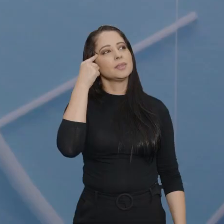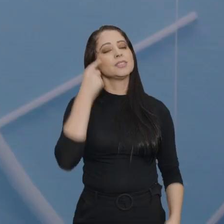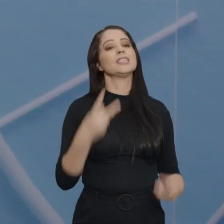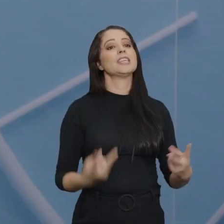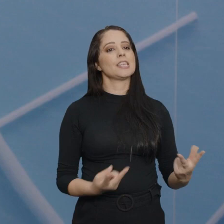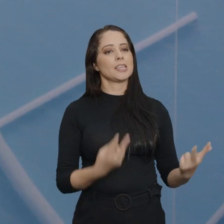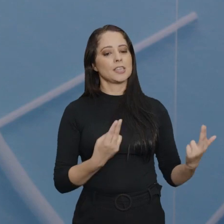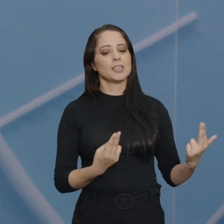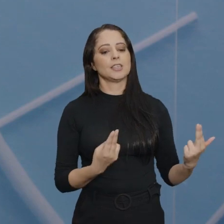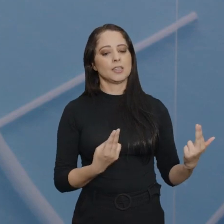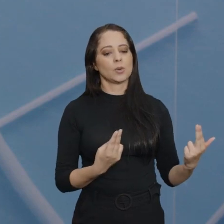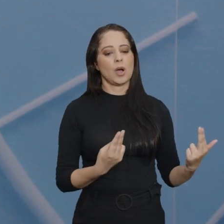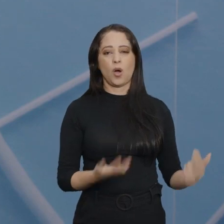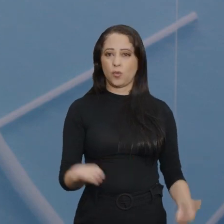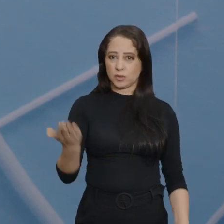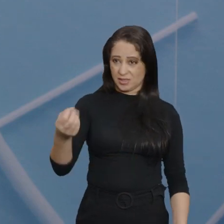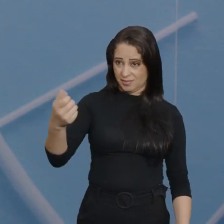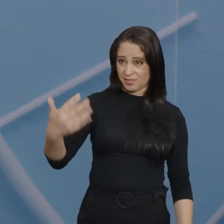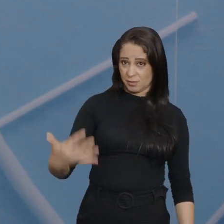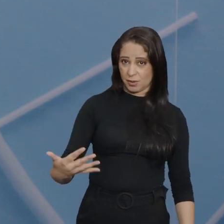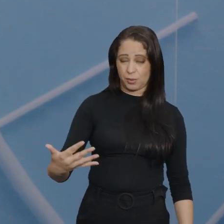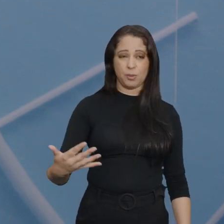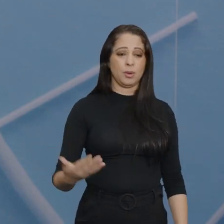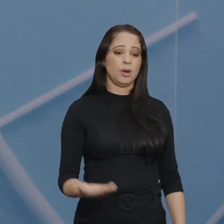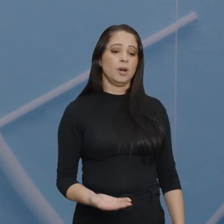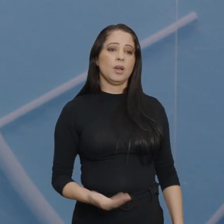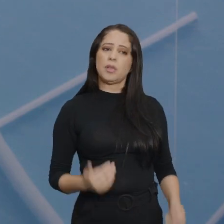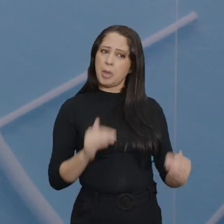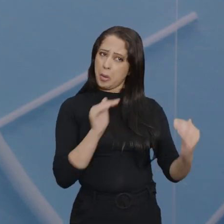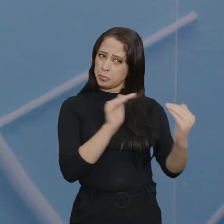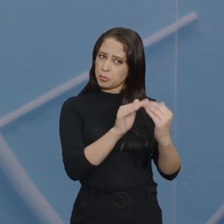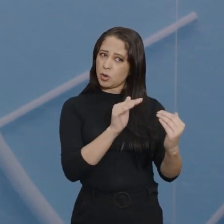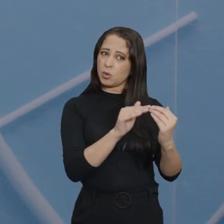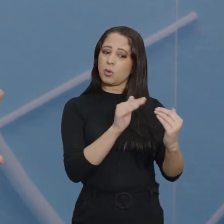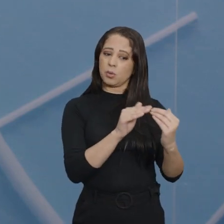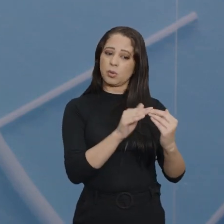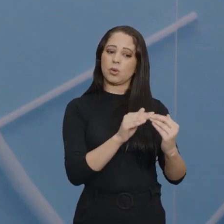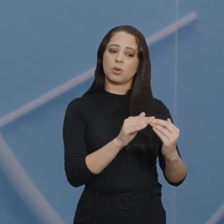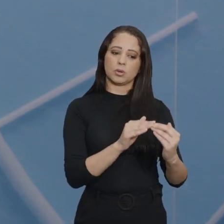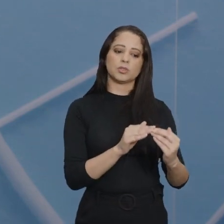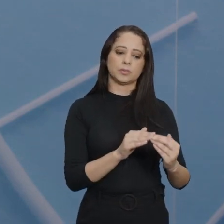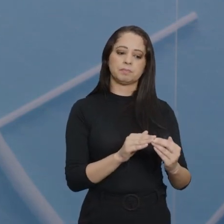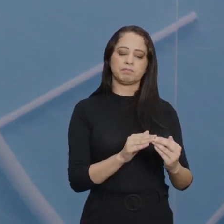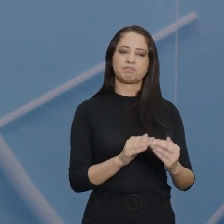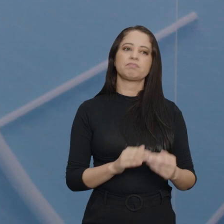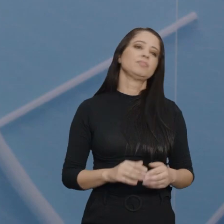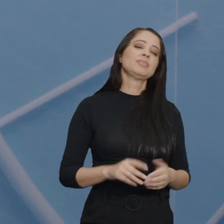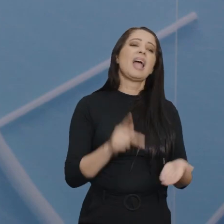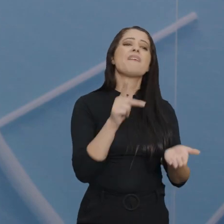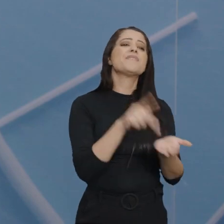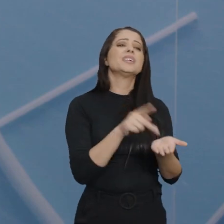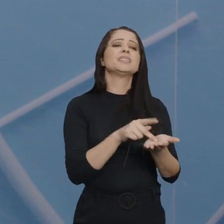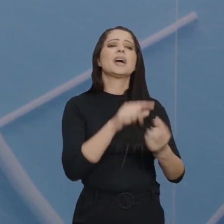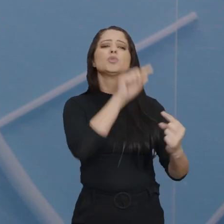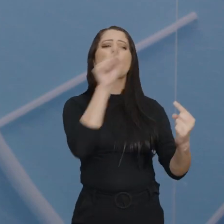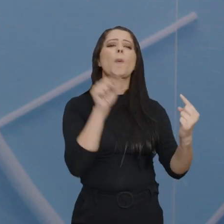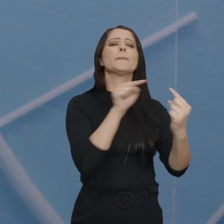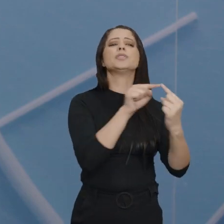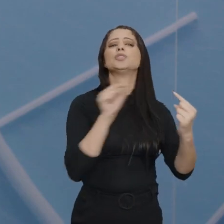exatamente nisso, né, Dani, com a fala da Letícia, né, que tem essa expectativa e que, na verdade,